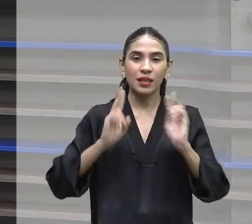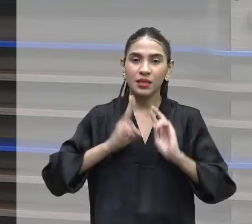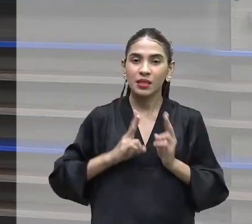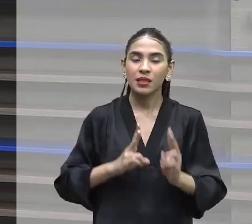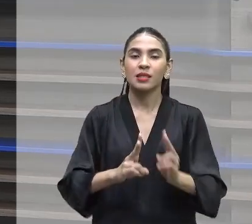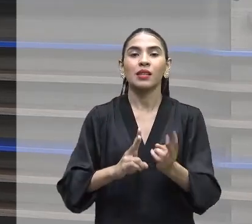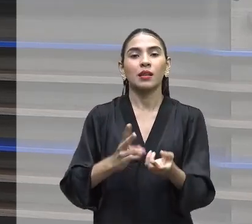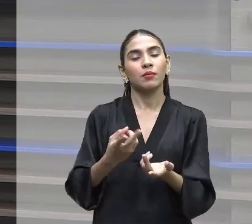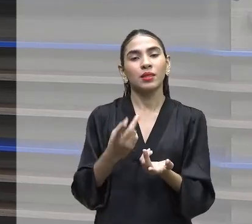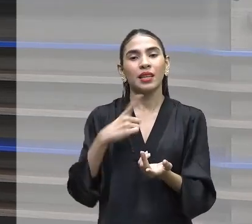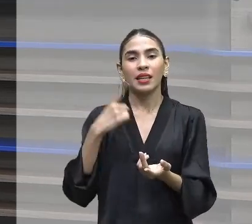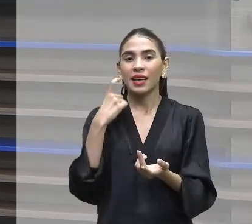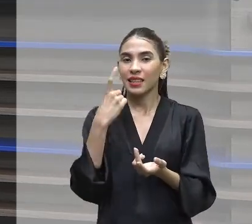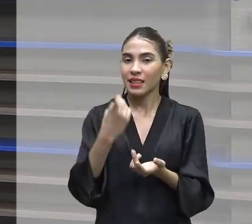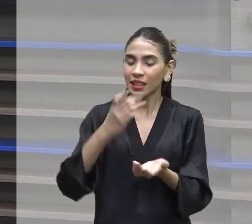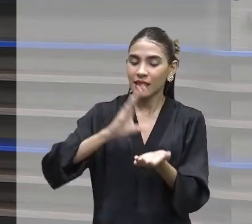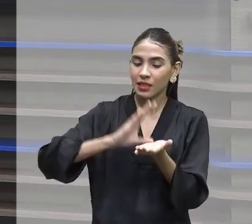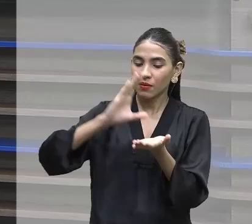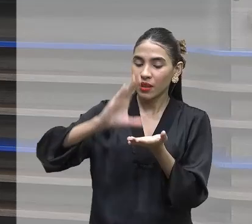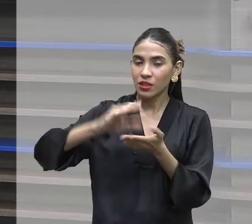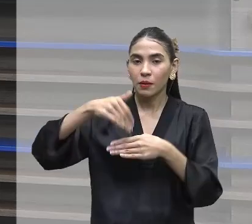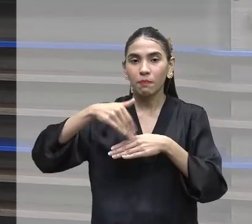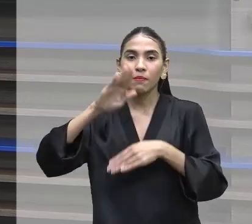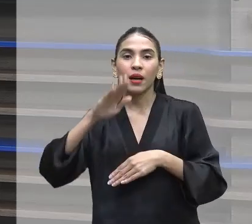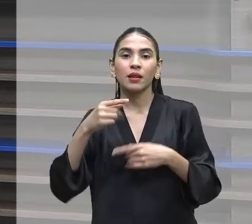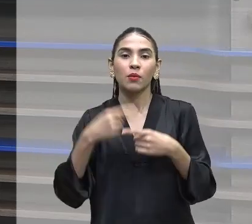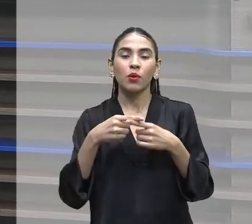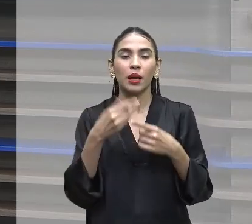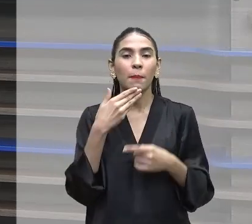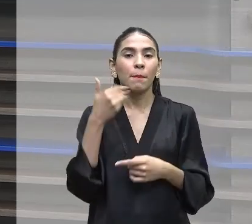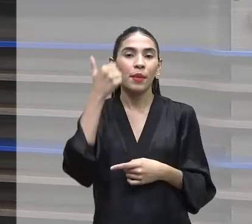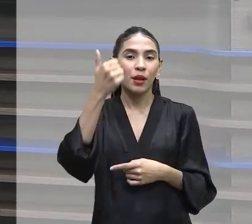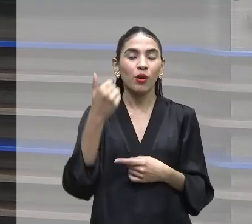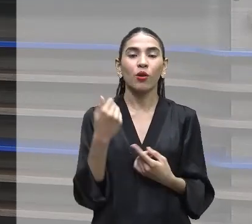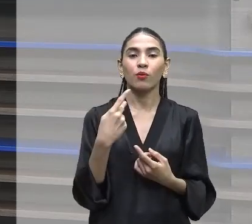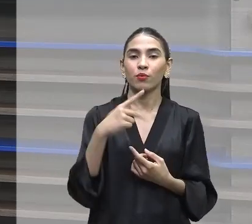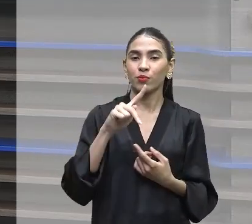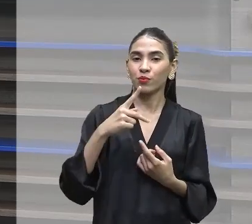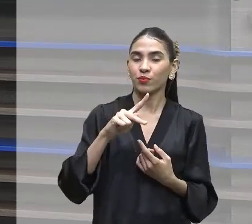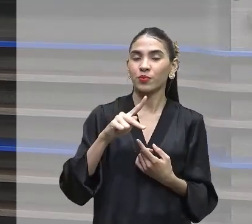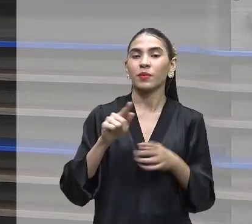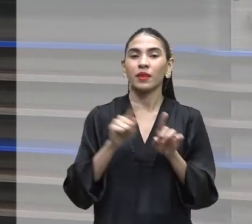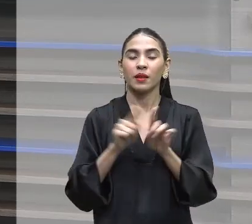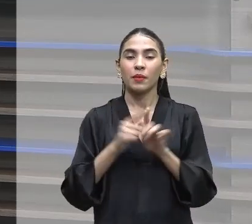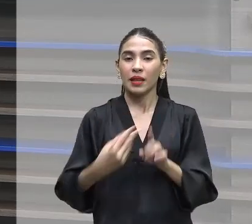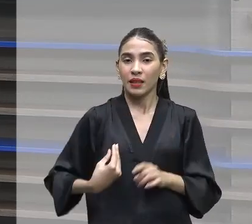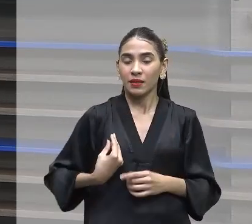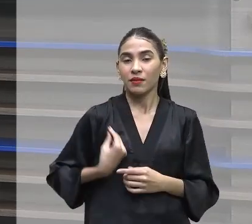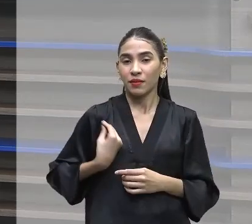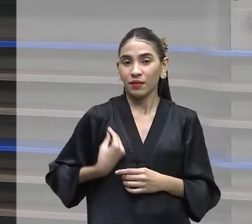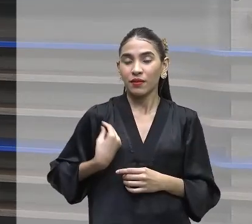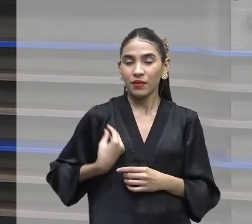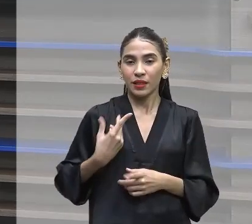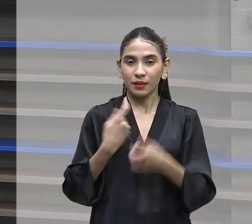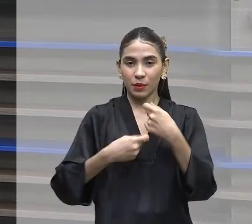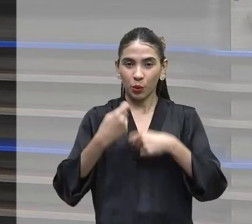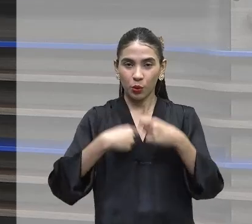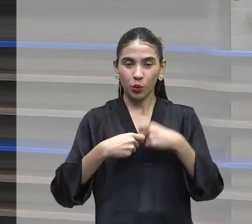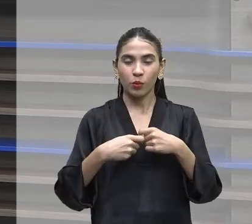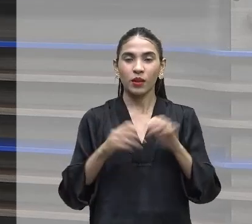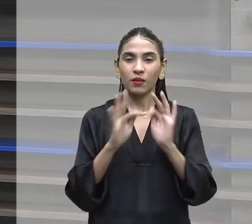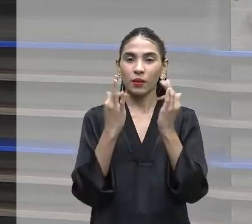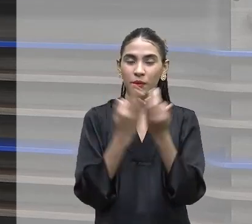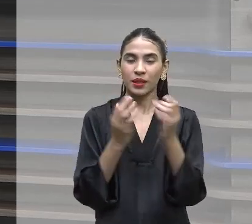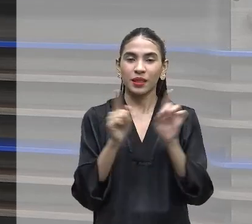cada vez mais, porque isso vai ser muito melhor para você e para a sua vida financeira, assim como da sua família também.